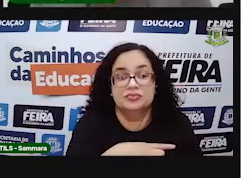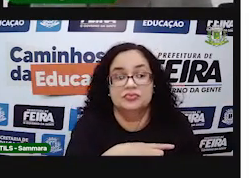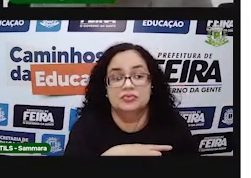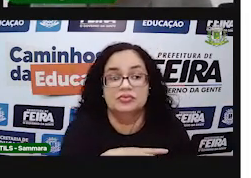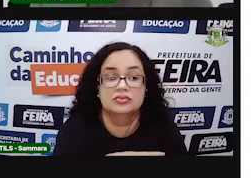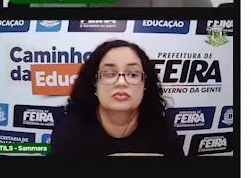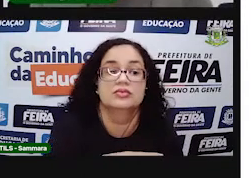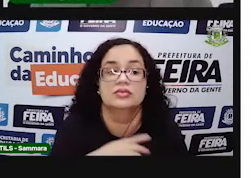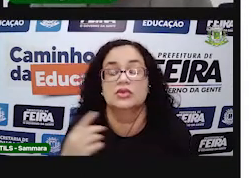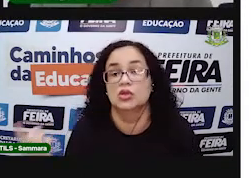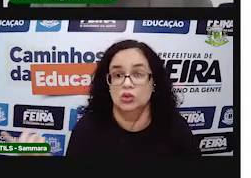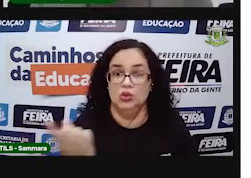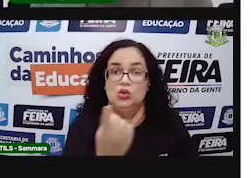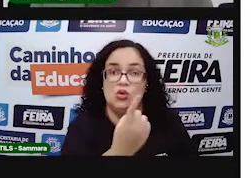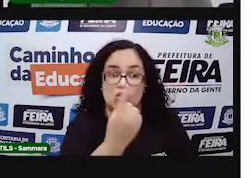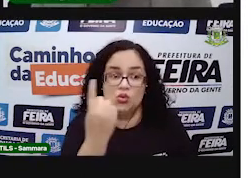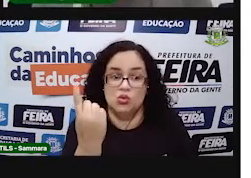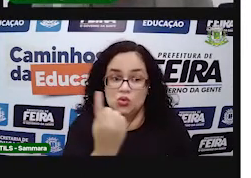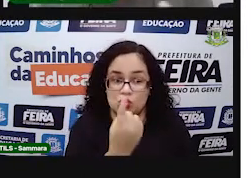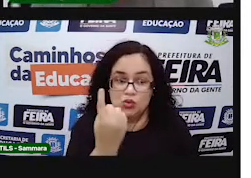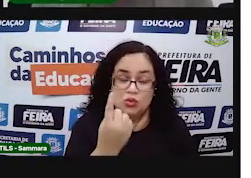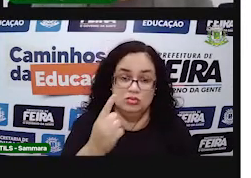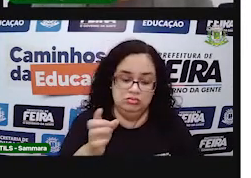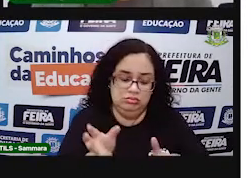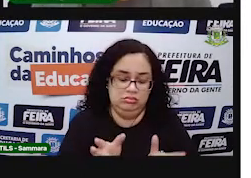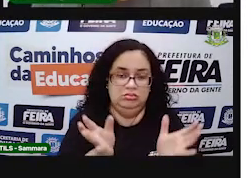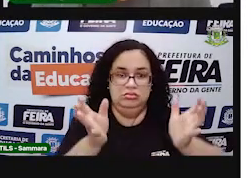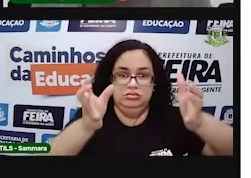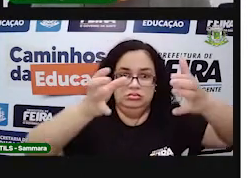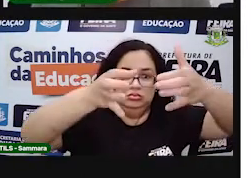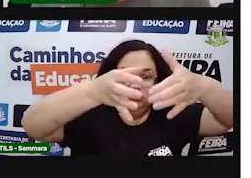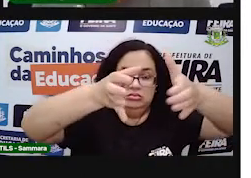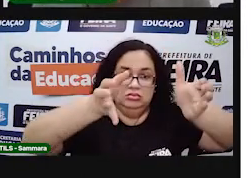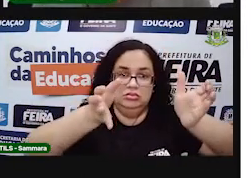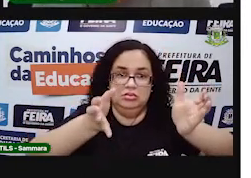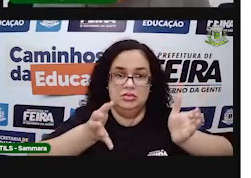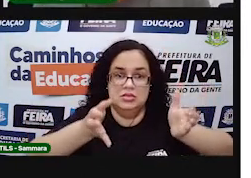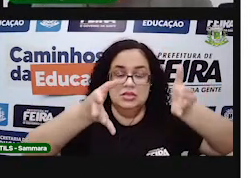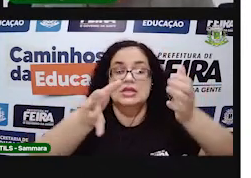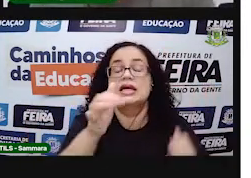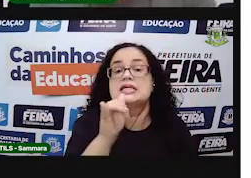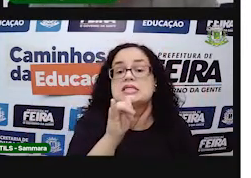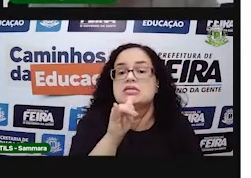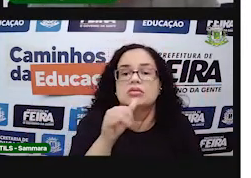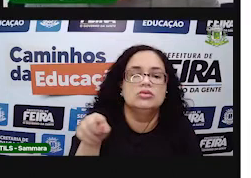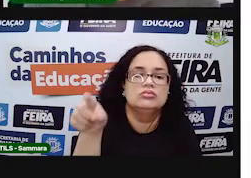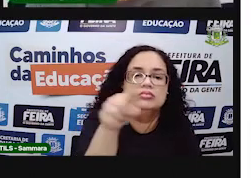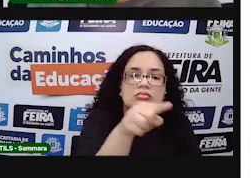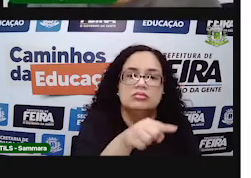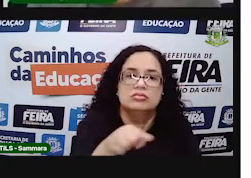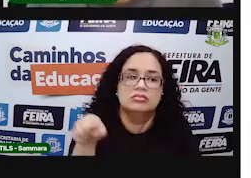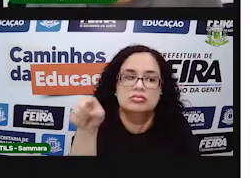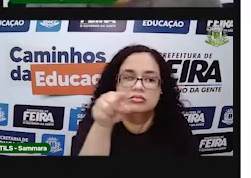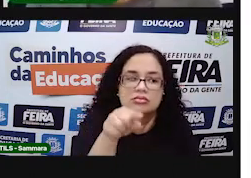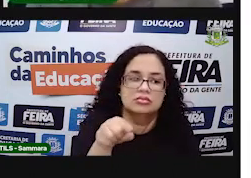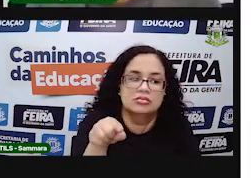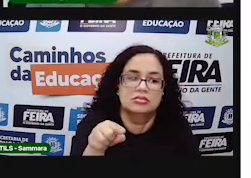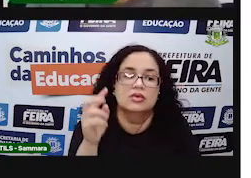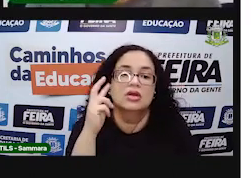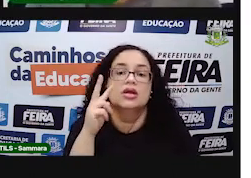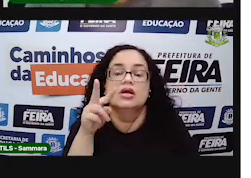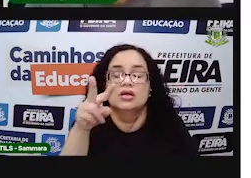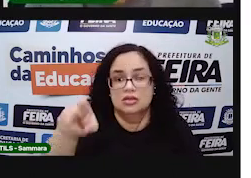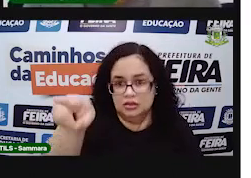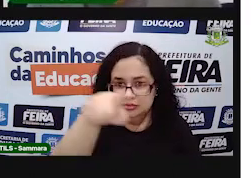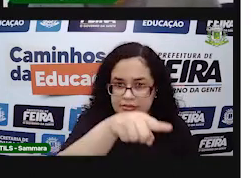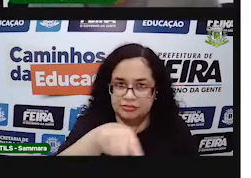apresentam pelo menos uma parte arredondada. Então, por exemplo, se nós olhamos